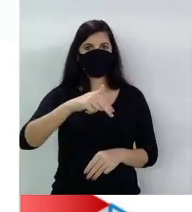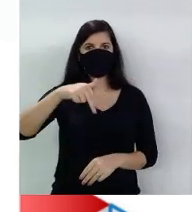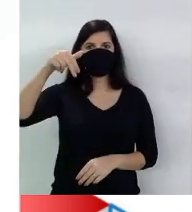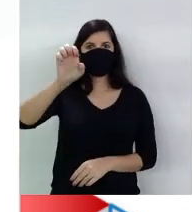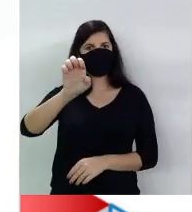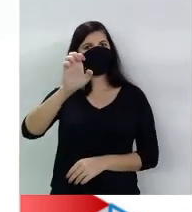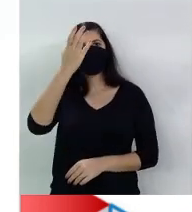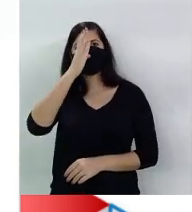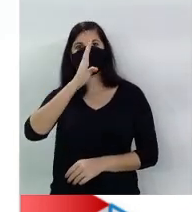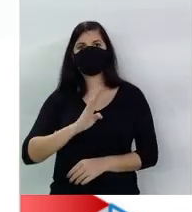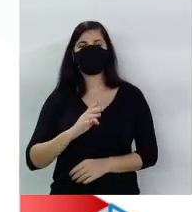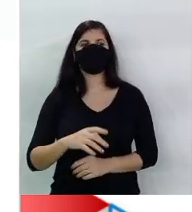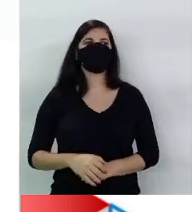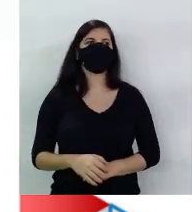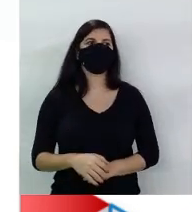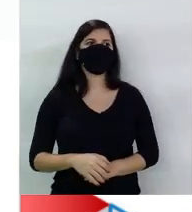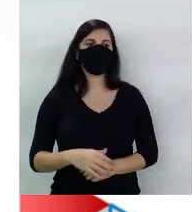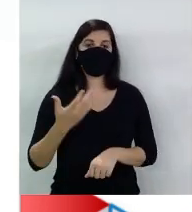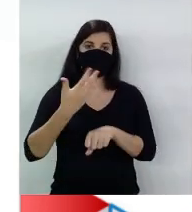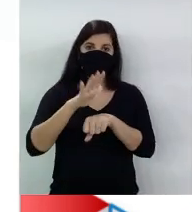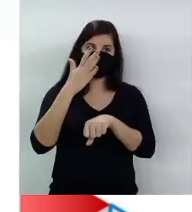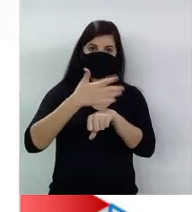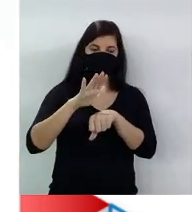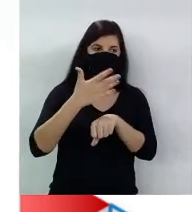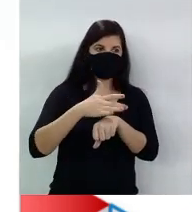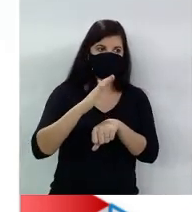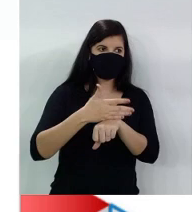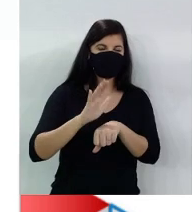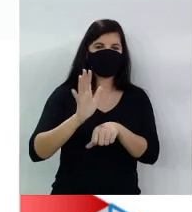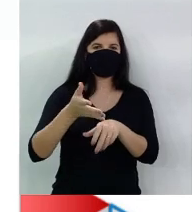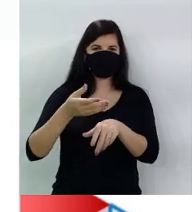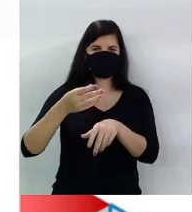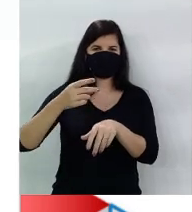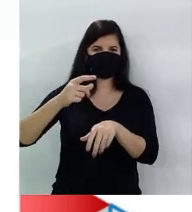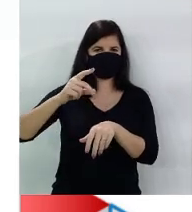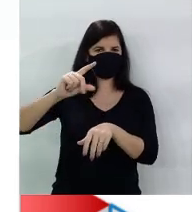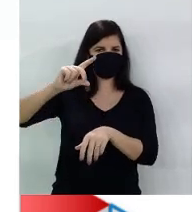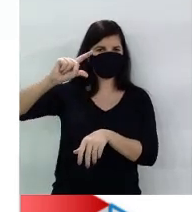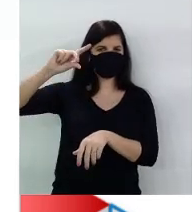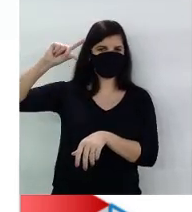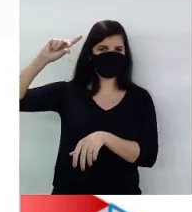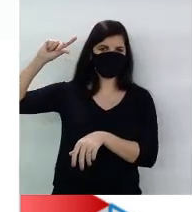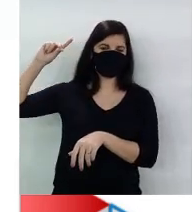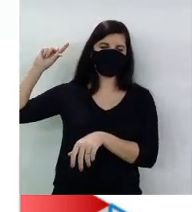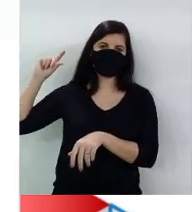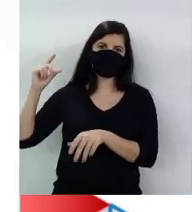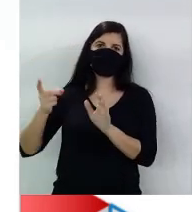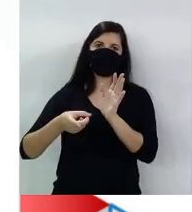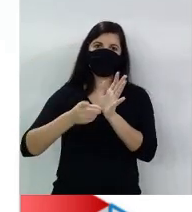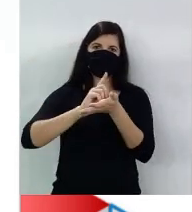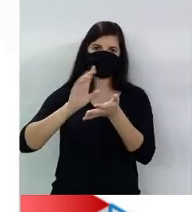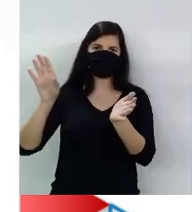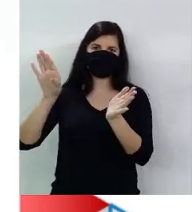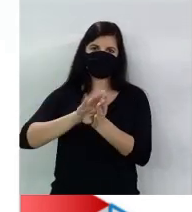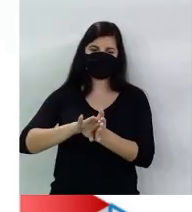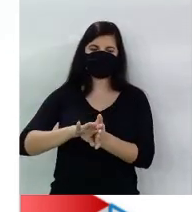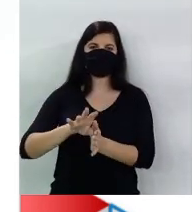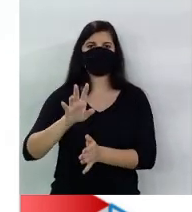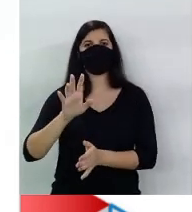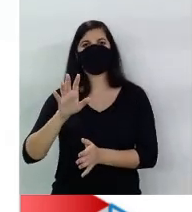Nordeste brasileiro. Sua prática já existia em nossas terras antes da chegada